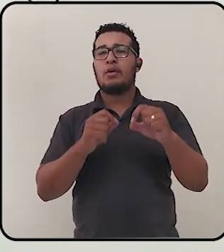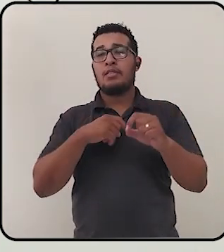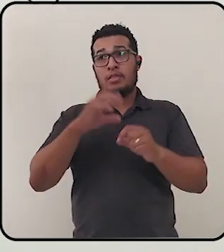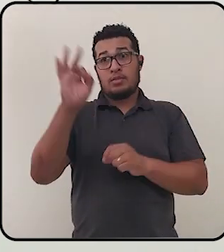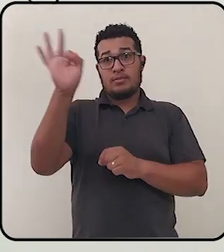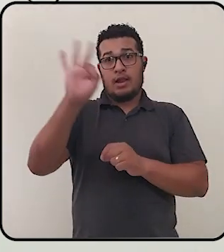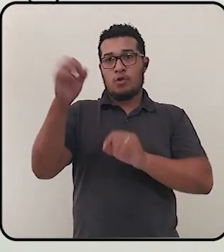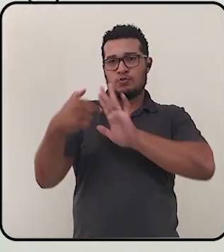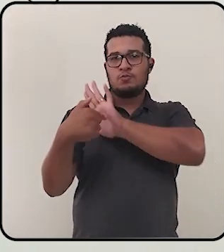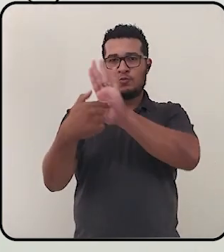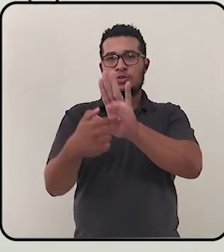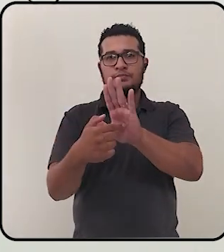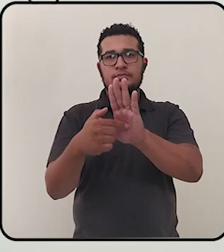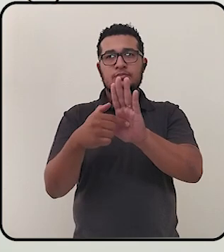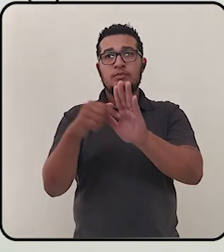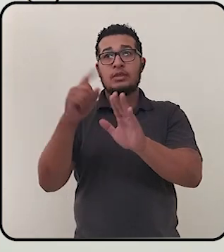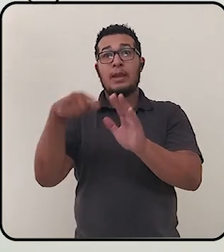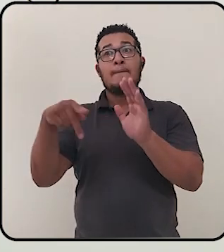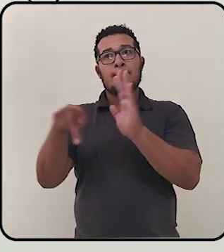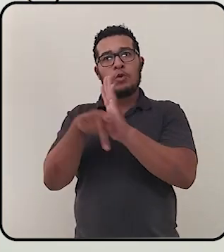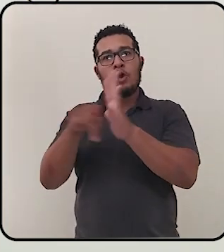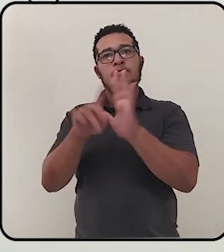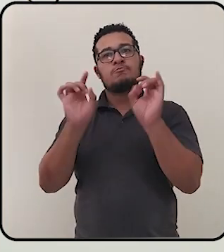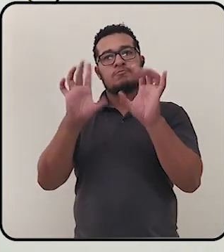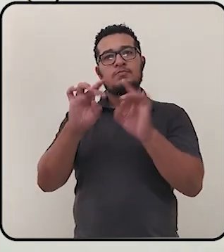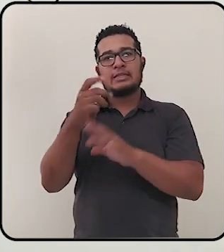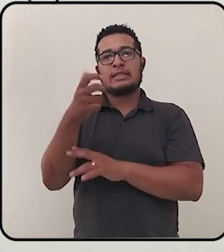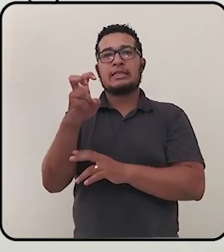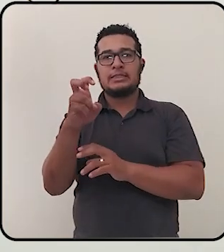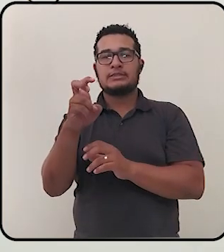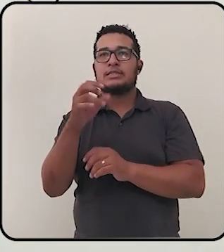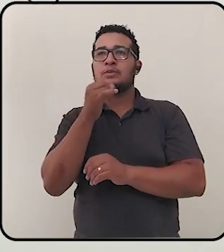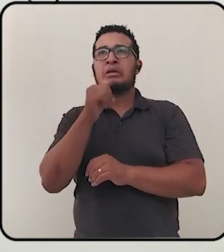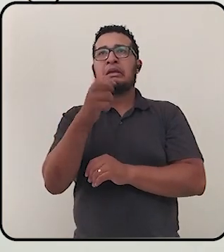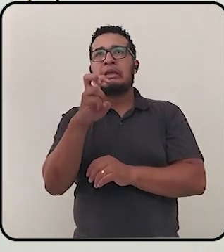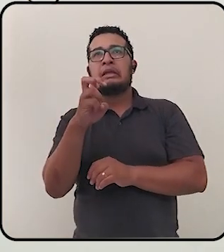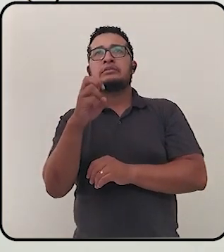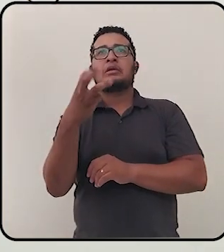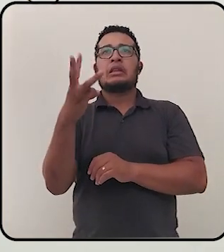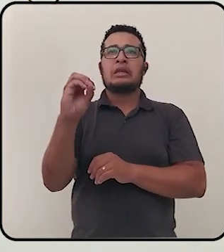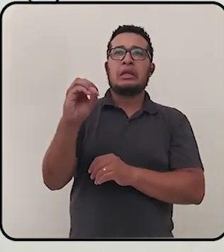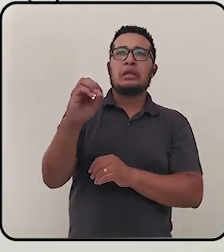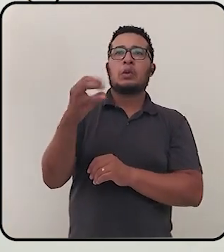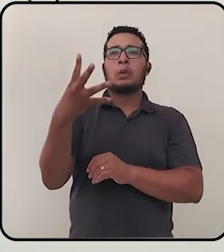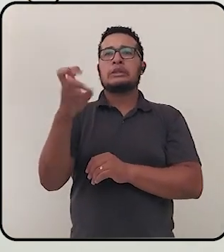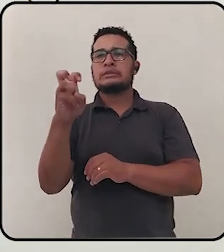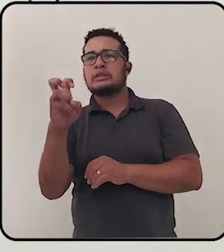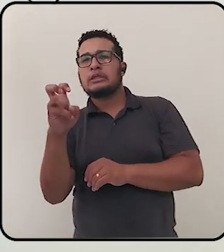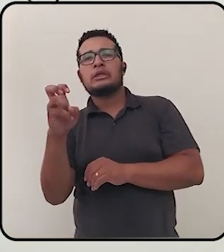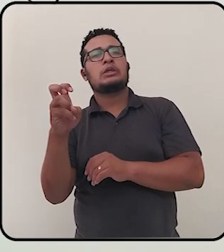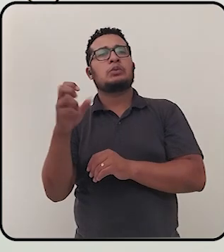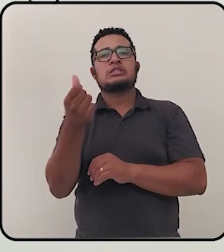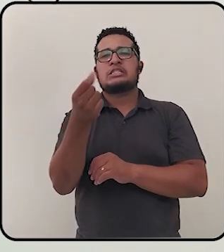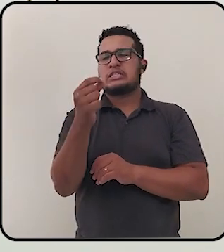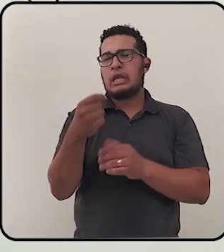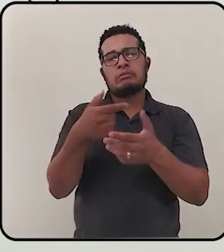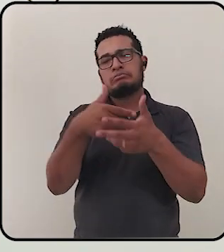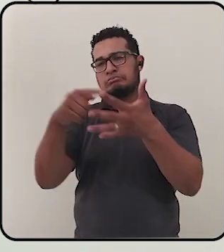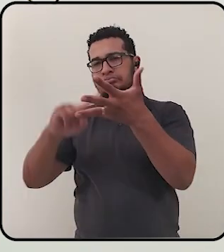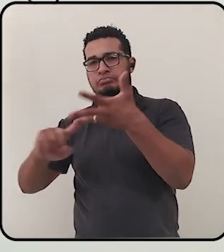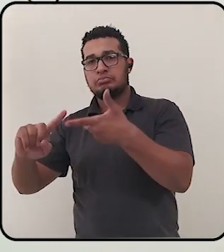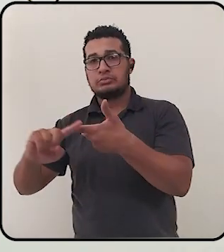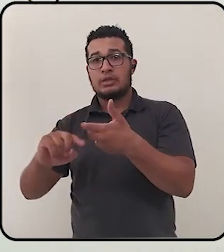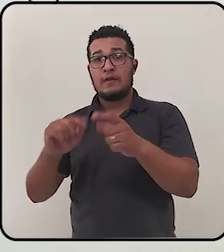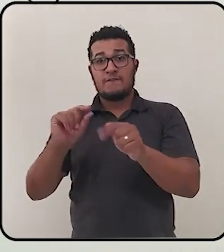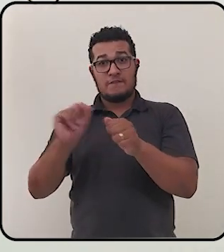possível. Na maioria das vezes, os graus que vão estar aqui são múltiplos de 15. 15,